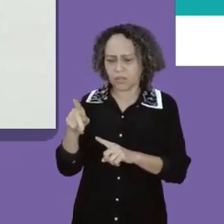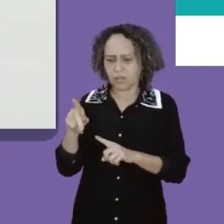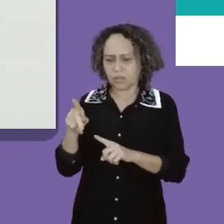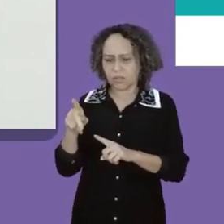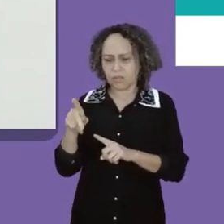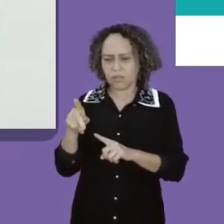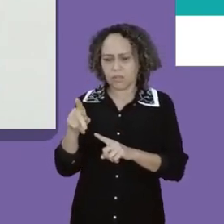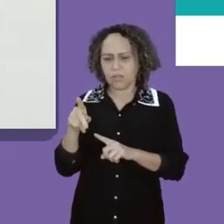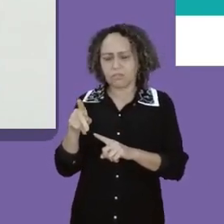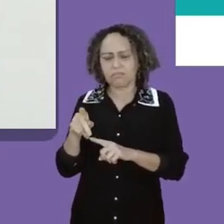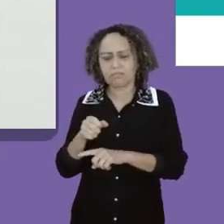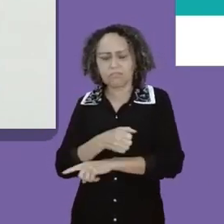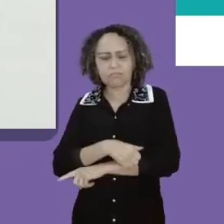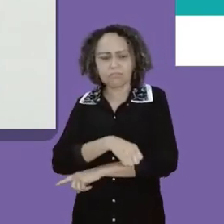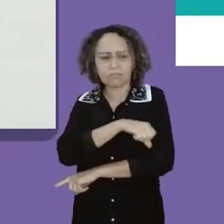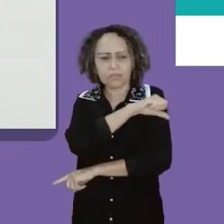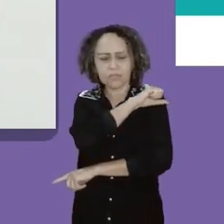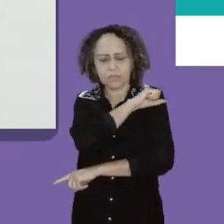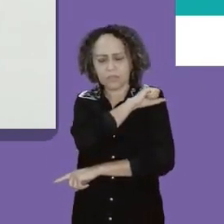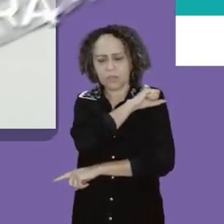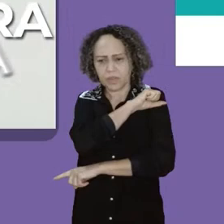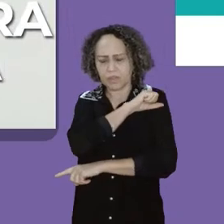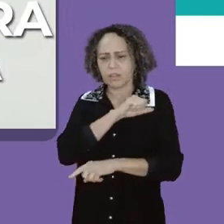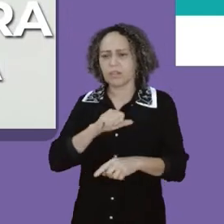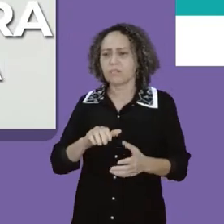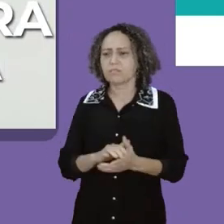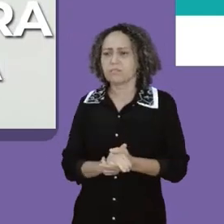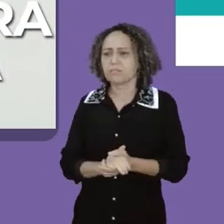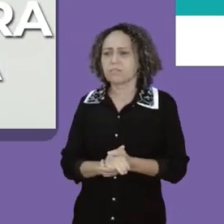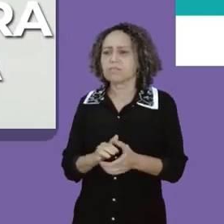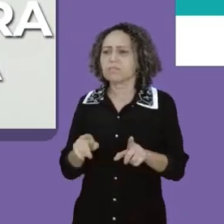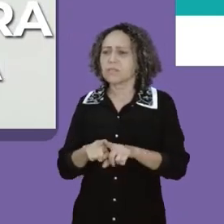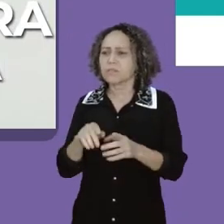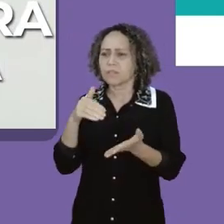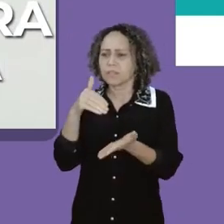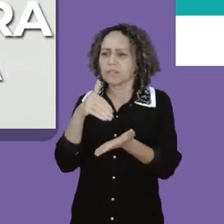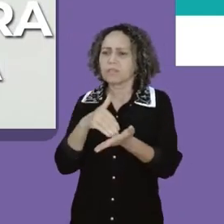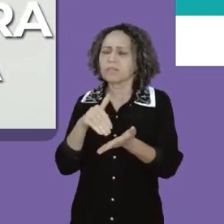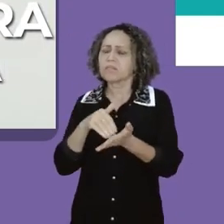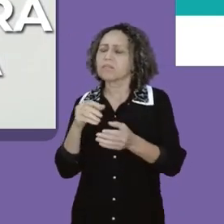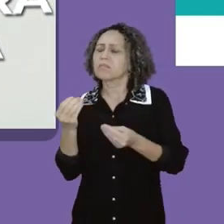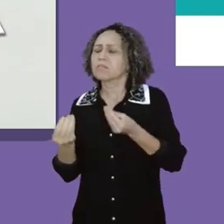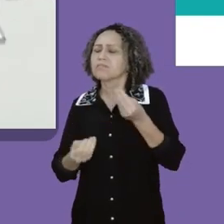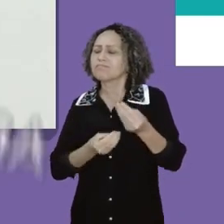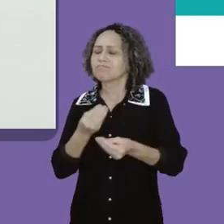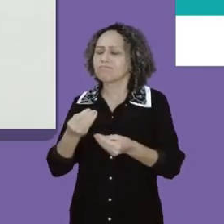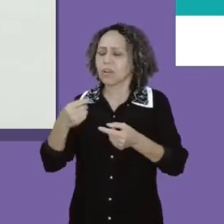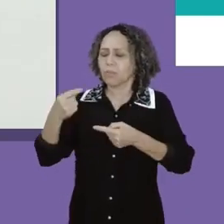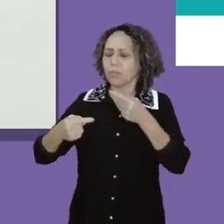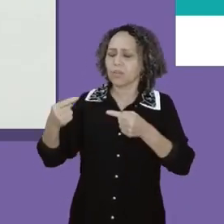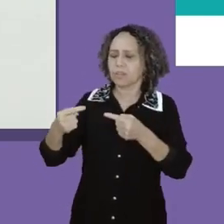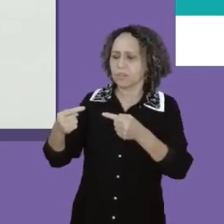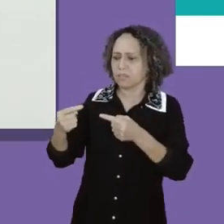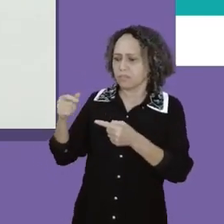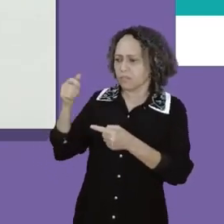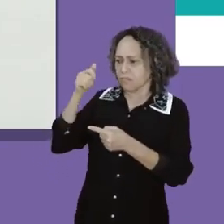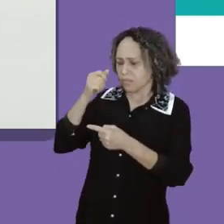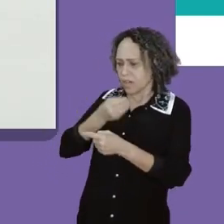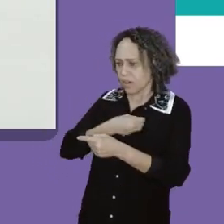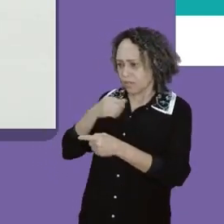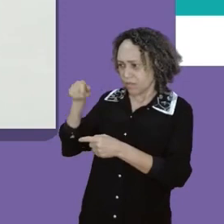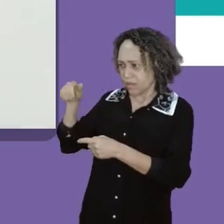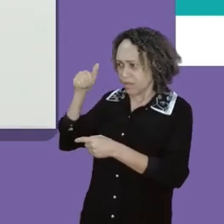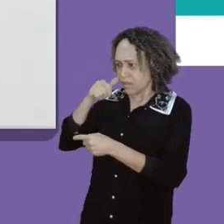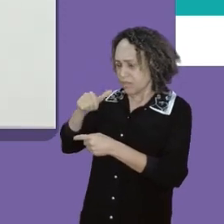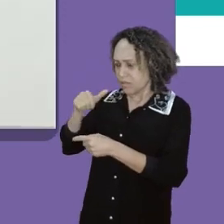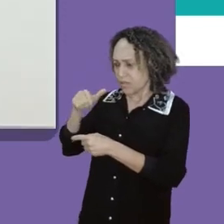fundamental. Hoje nós vamos falar sobre ocupar a política para transformar a vida das mulheres, a importância da luta